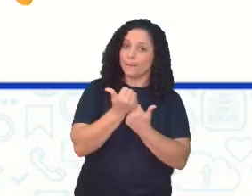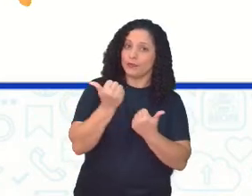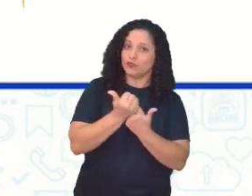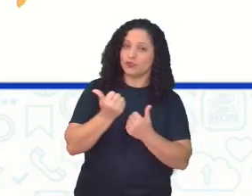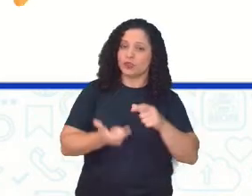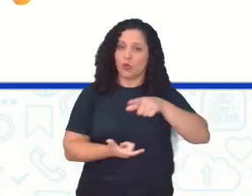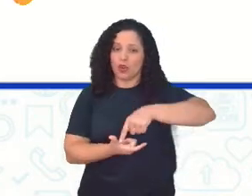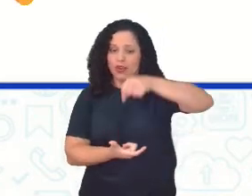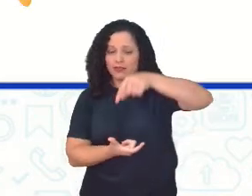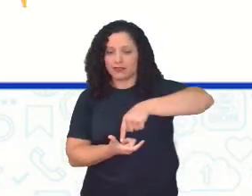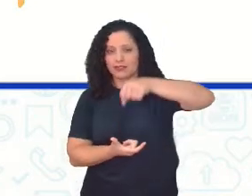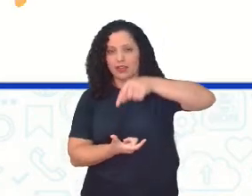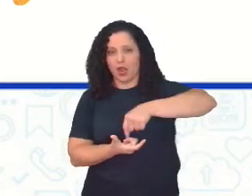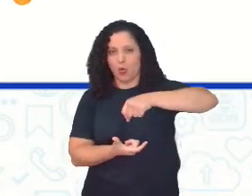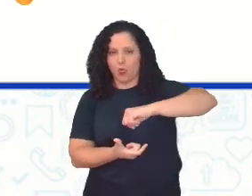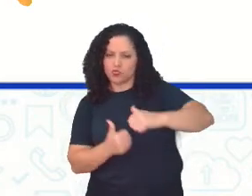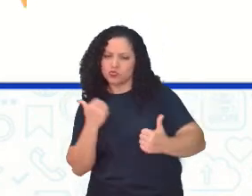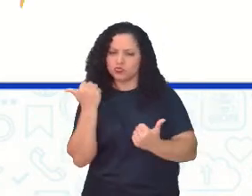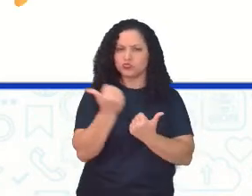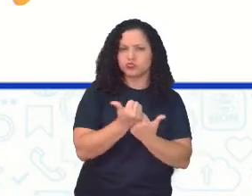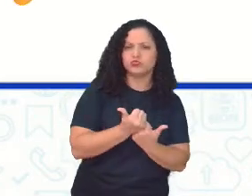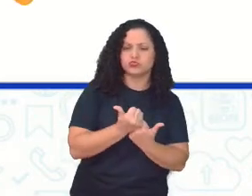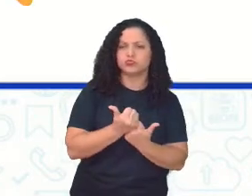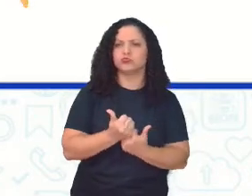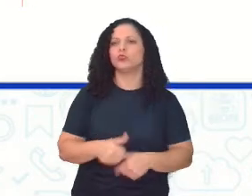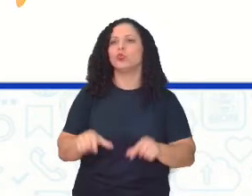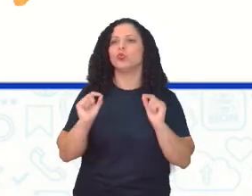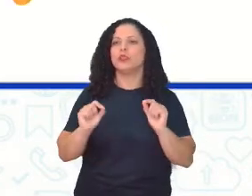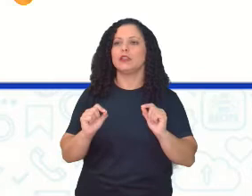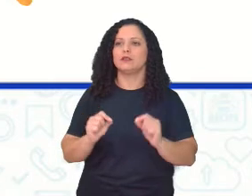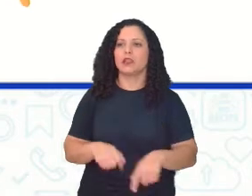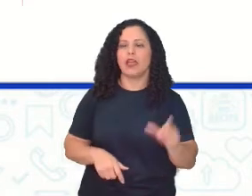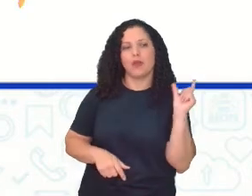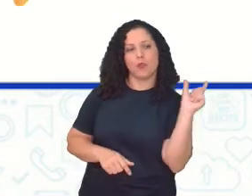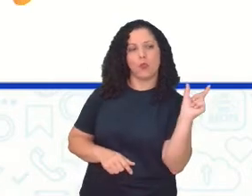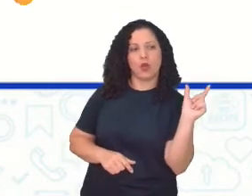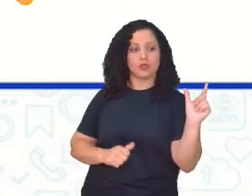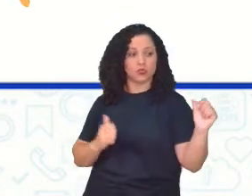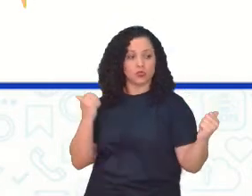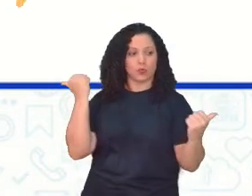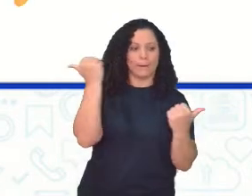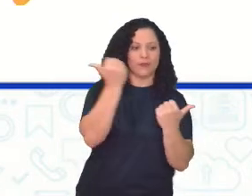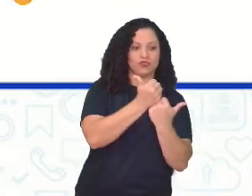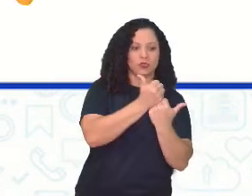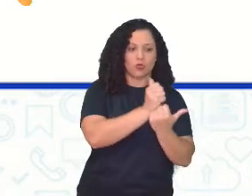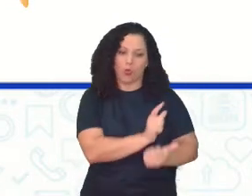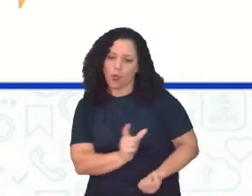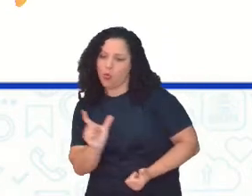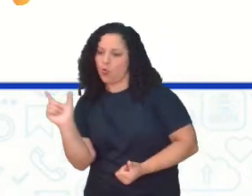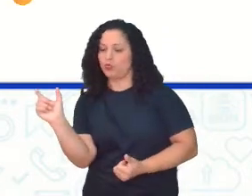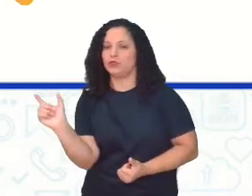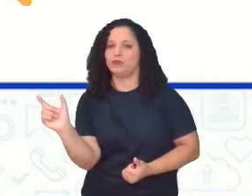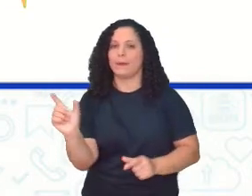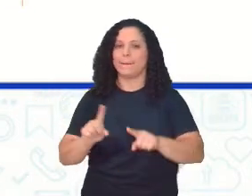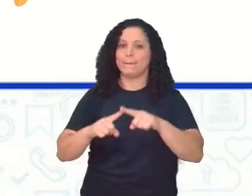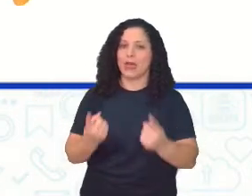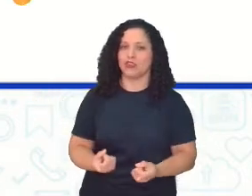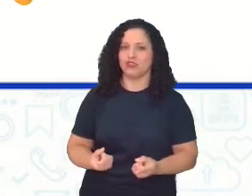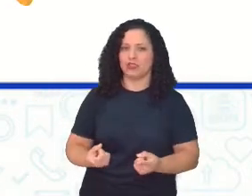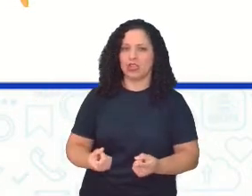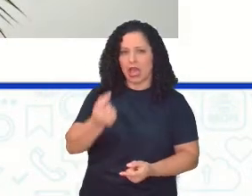na substituição de uma unidade lexical por outra que, com ela, mantém a mesma ideia de